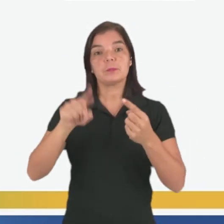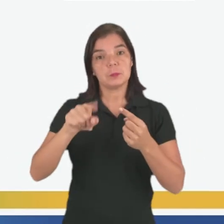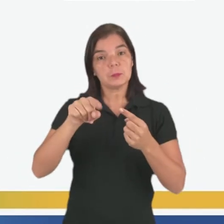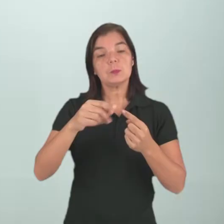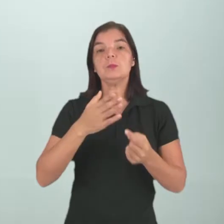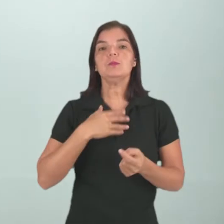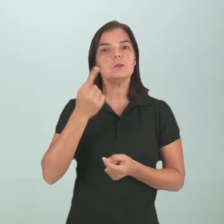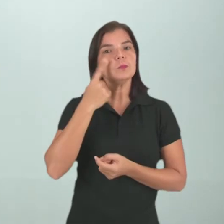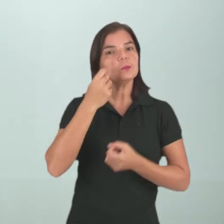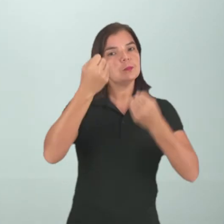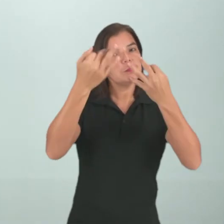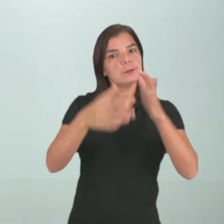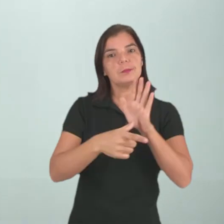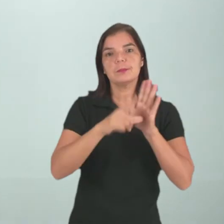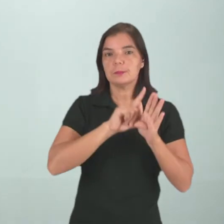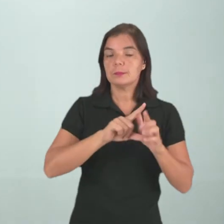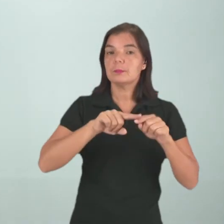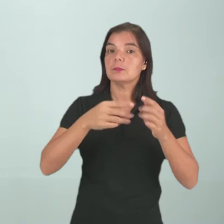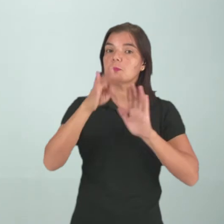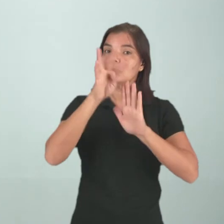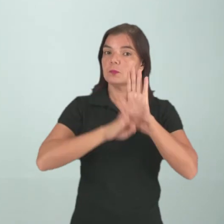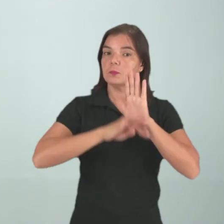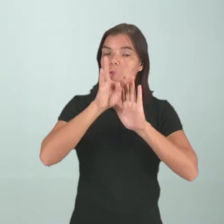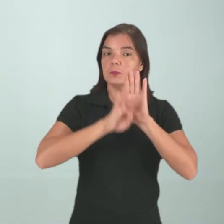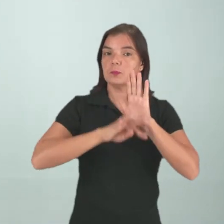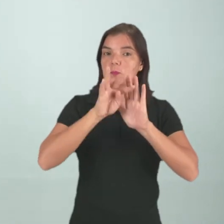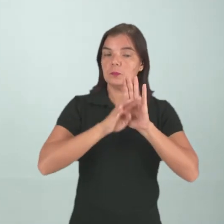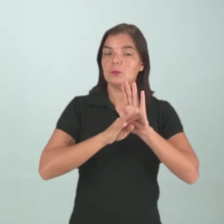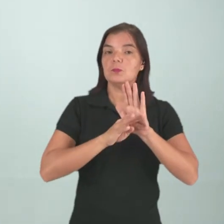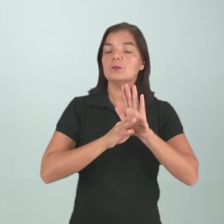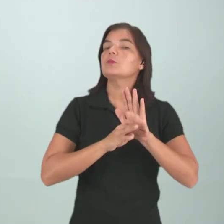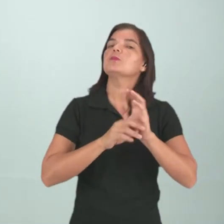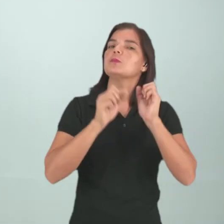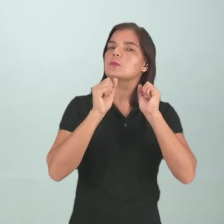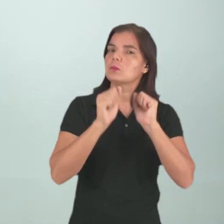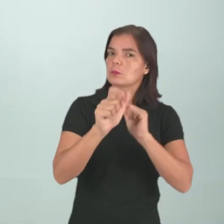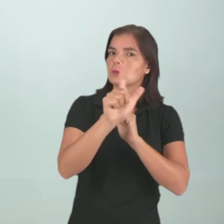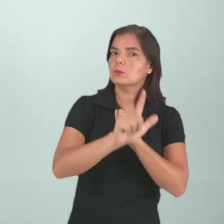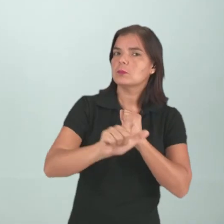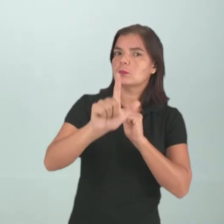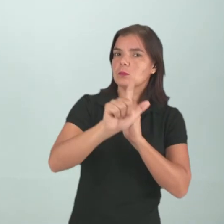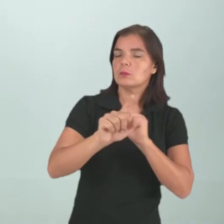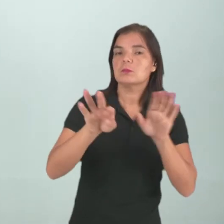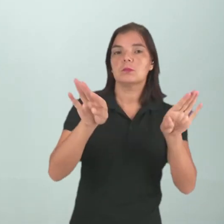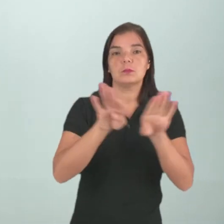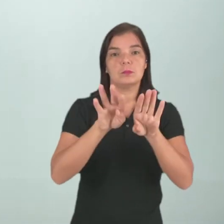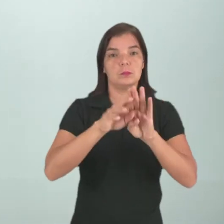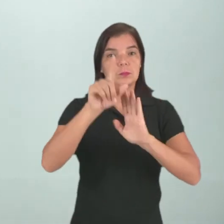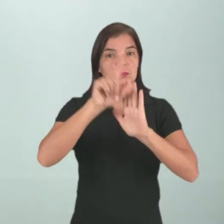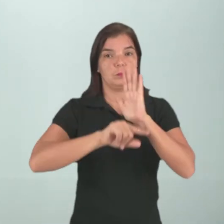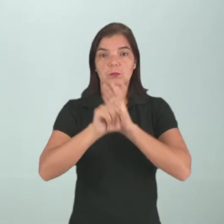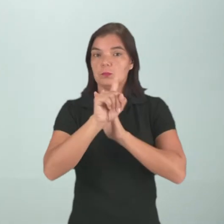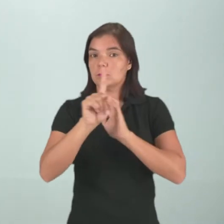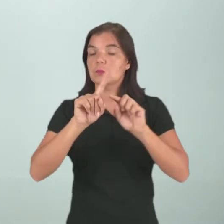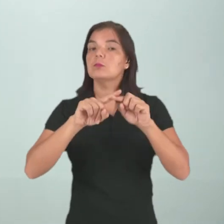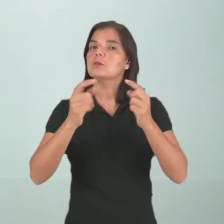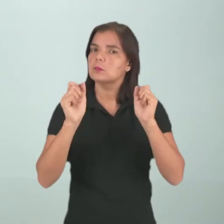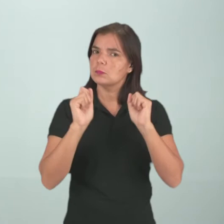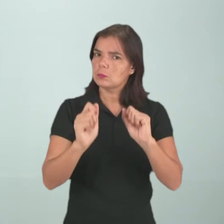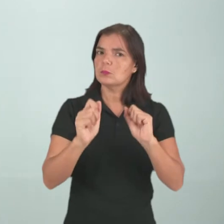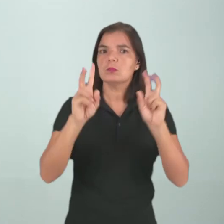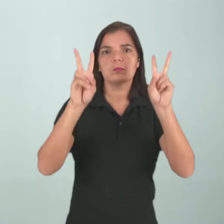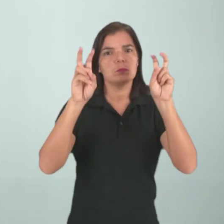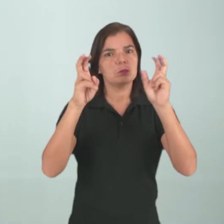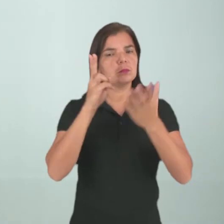aquilo que eu havia falado. Um texto, tanto um texto literário quanto literário podem ter